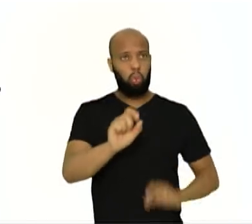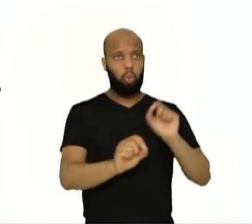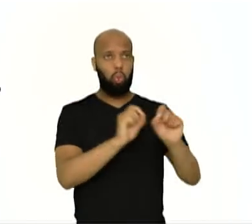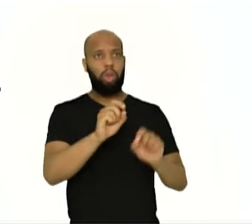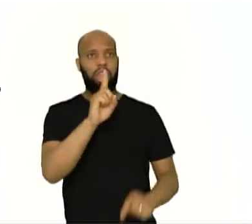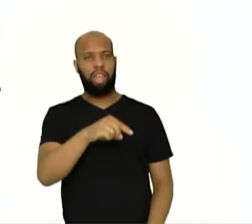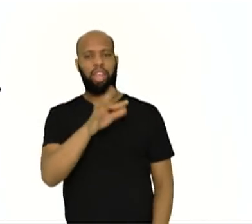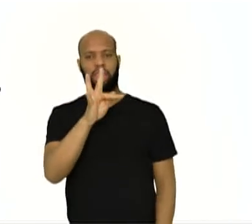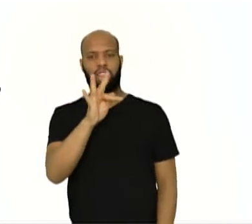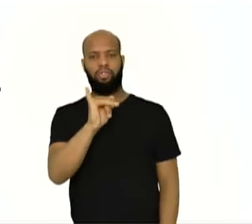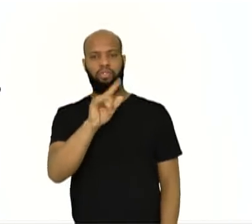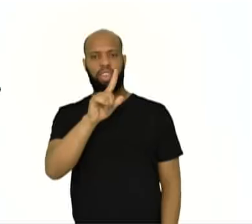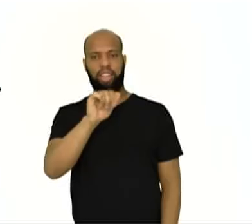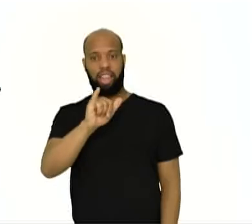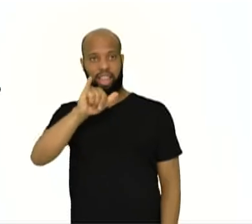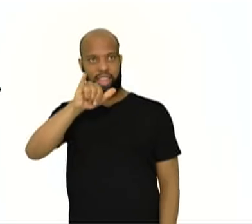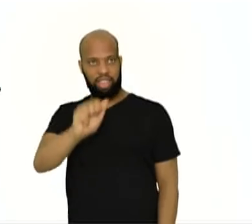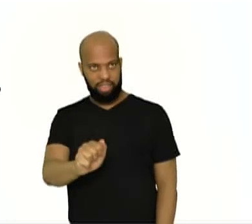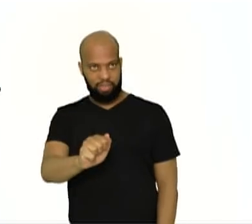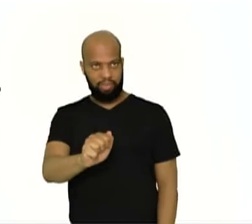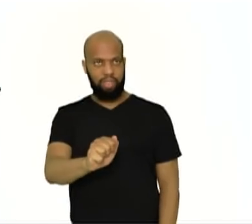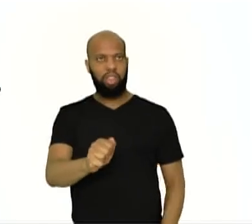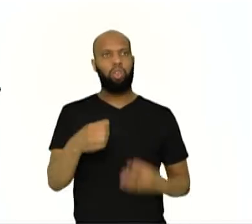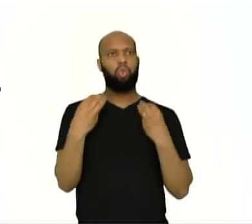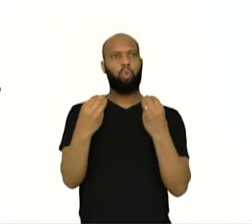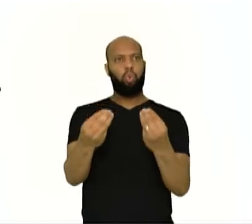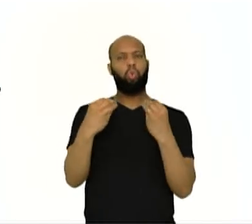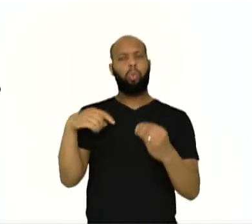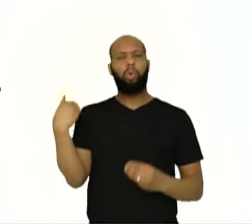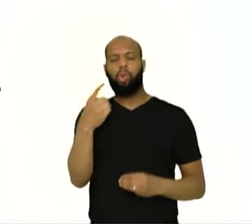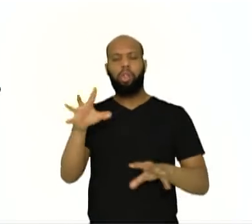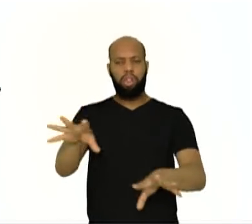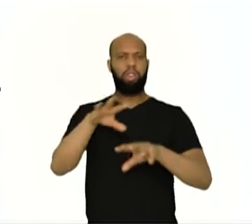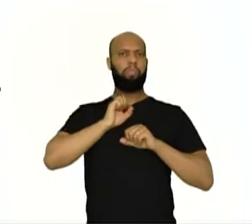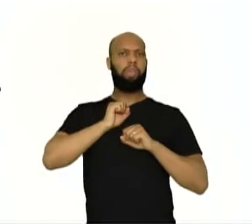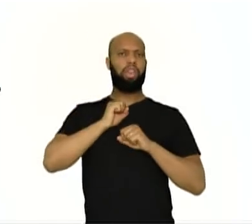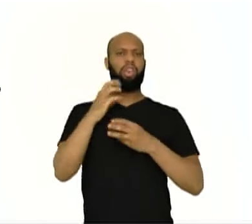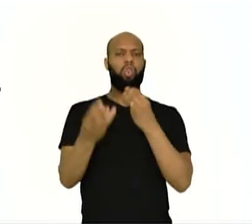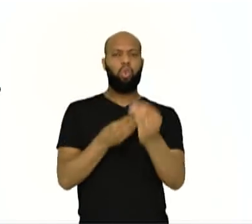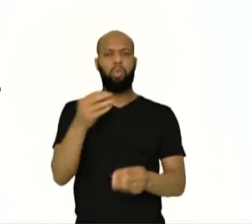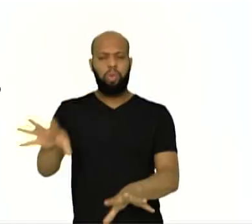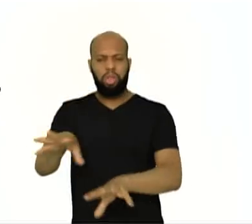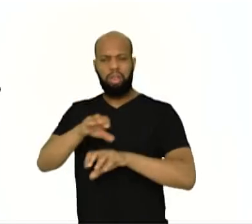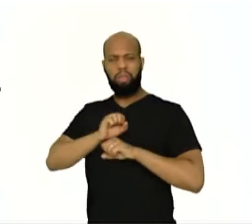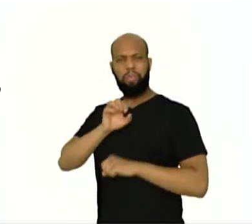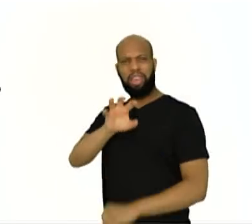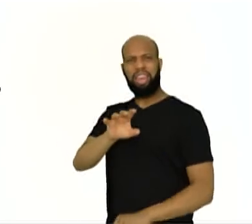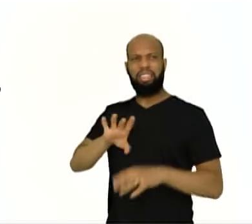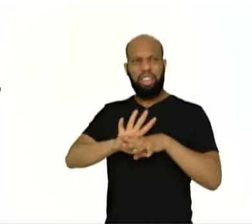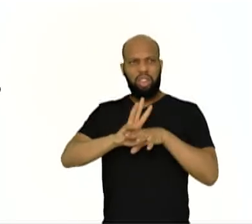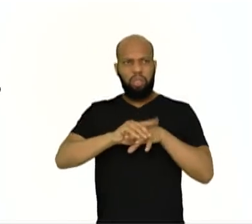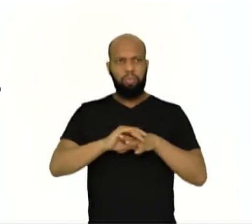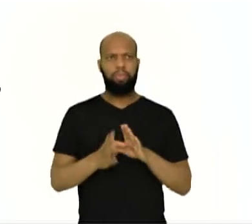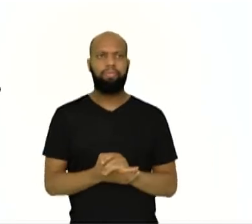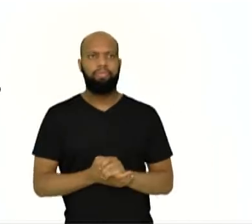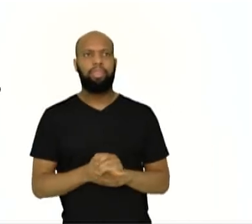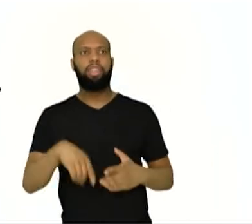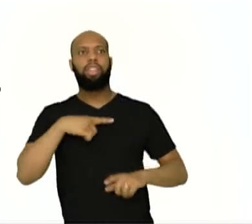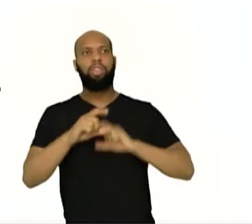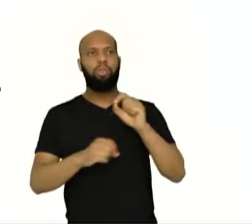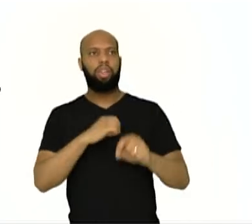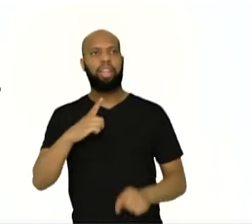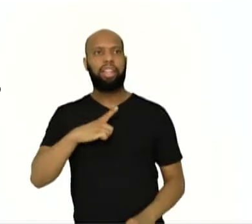como filária. Como que nós nos contaminamos? Como que eu adquiro, Fabiano, essa doença? Através de